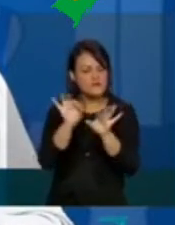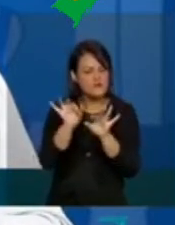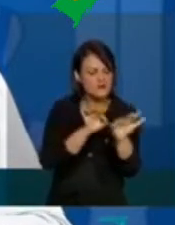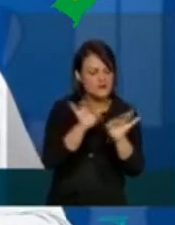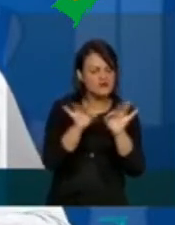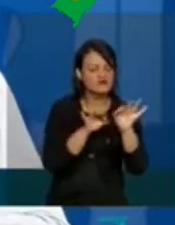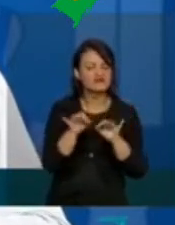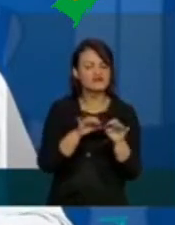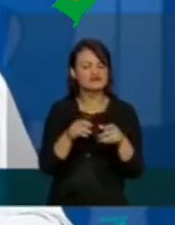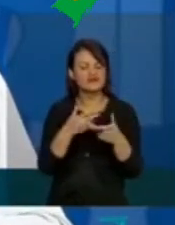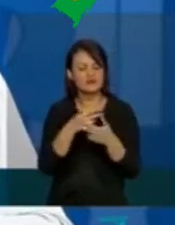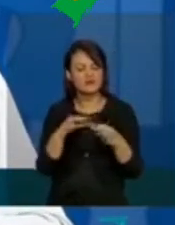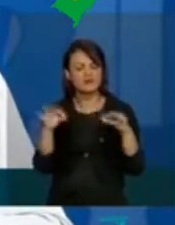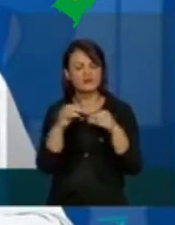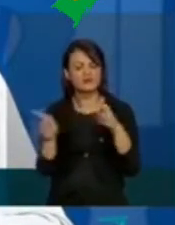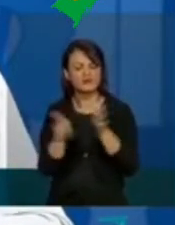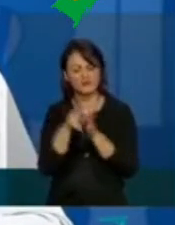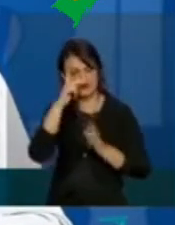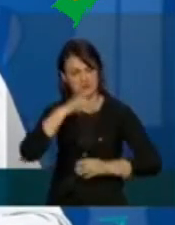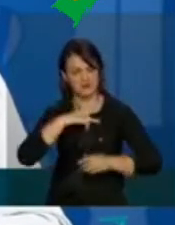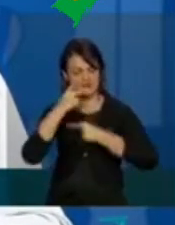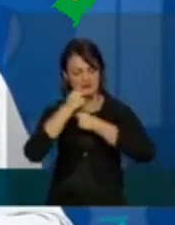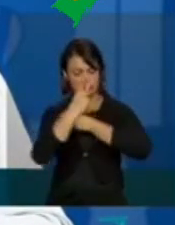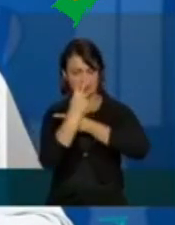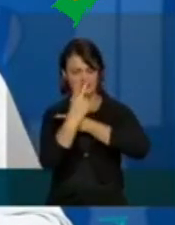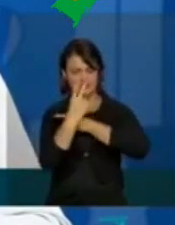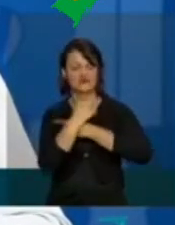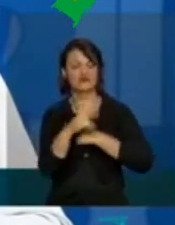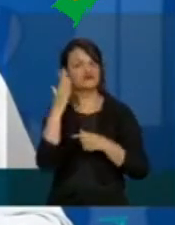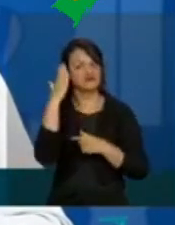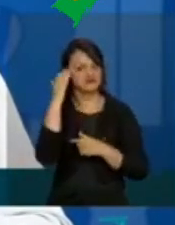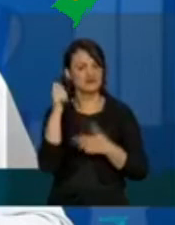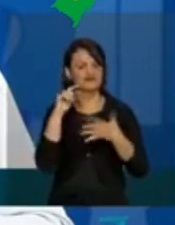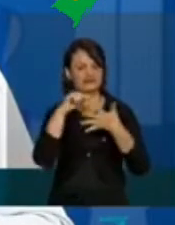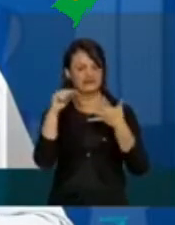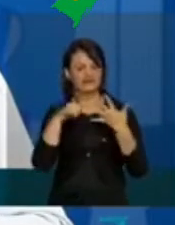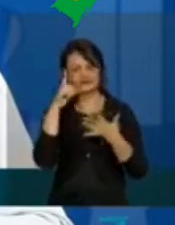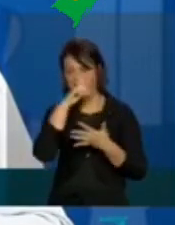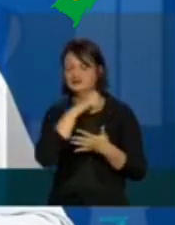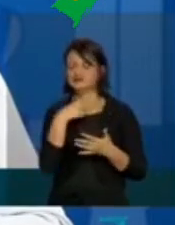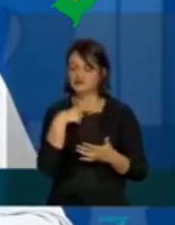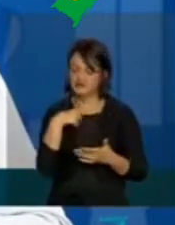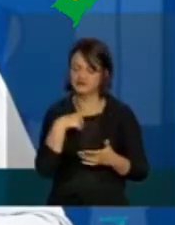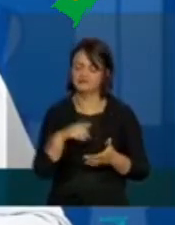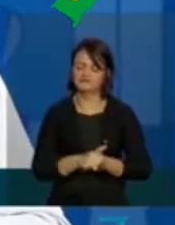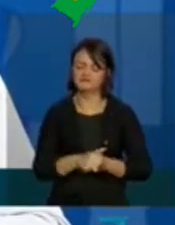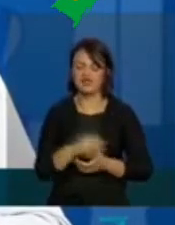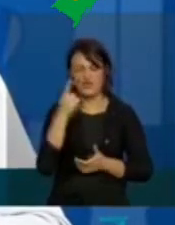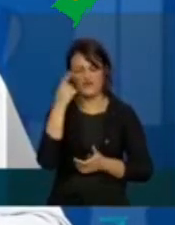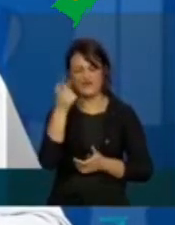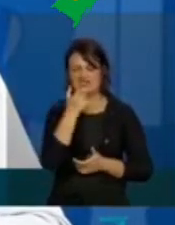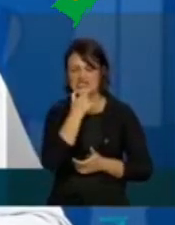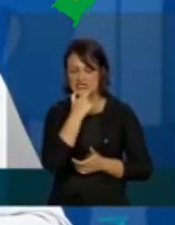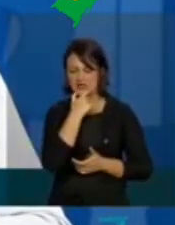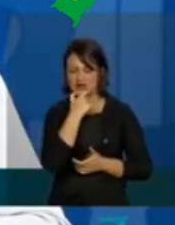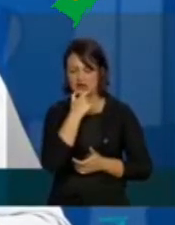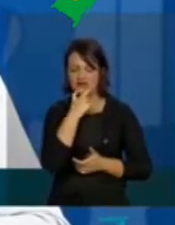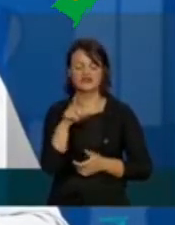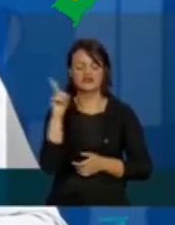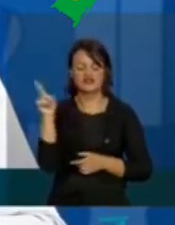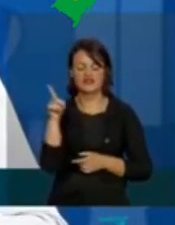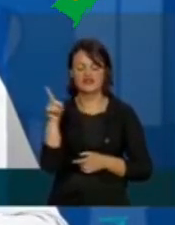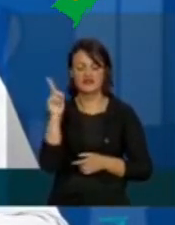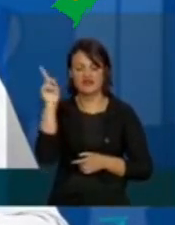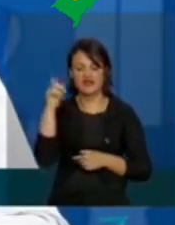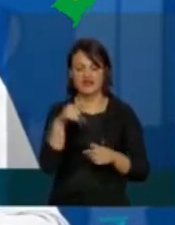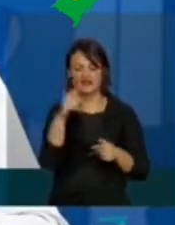organizar os nossos equipamentos de proteção individual, sabemos das dificuldades. Outro dia vi da Inglaterra enfermagem trabalhando com um